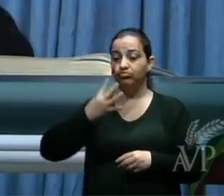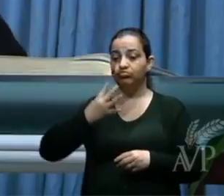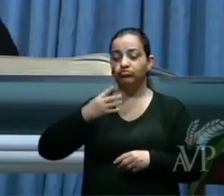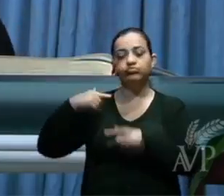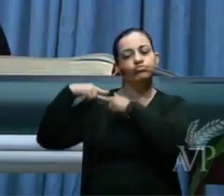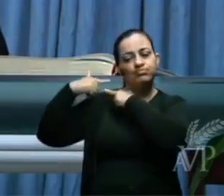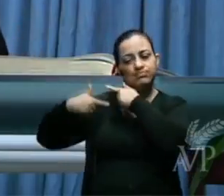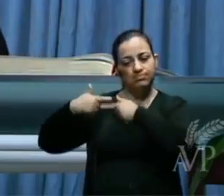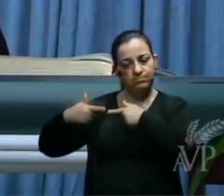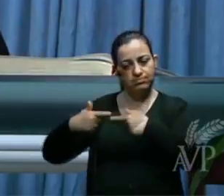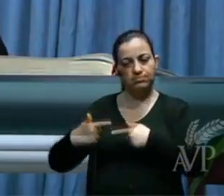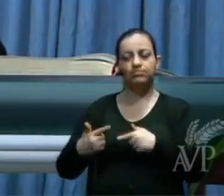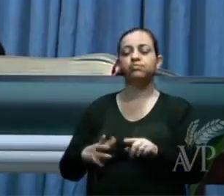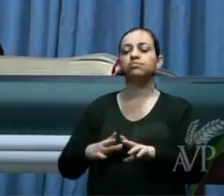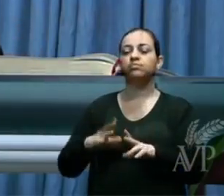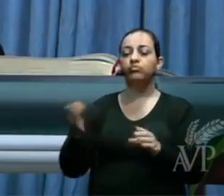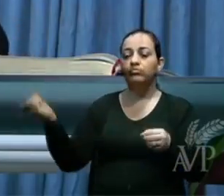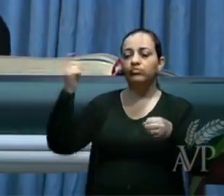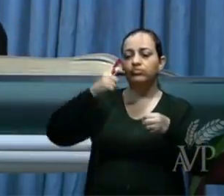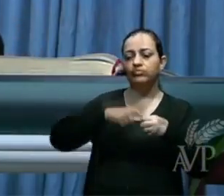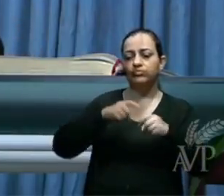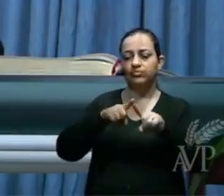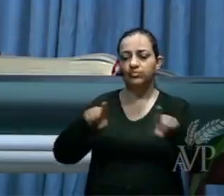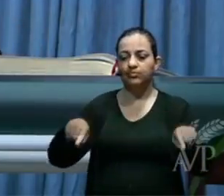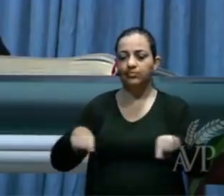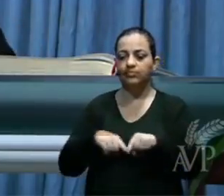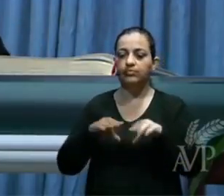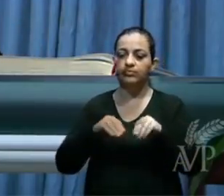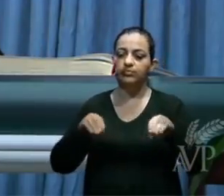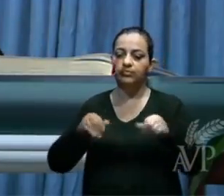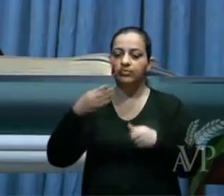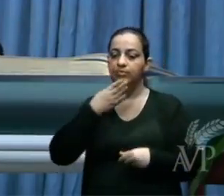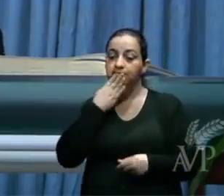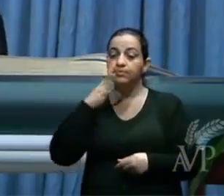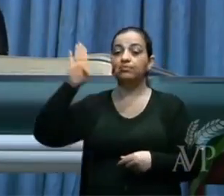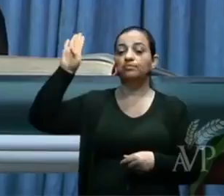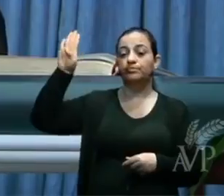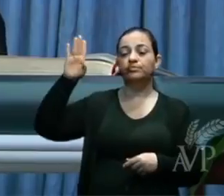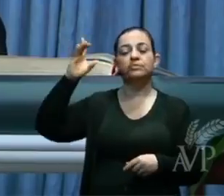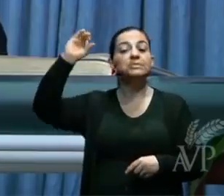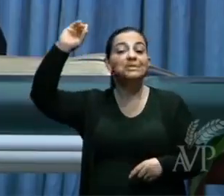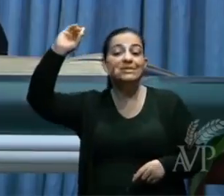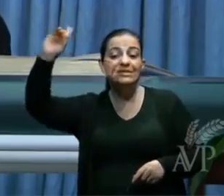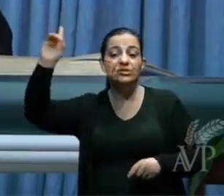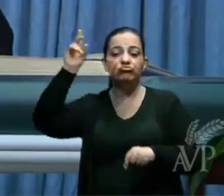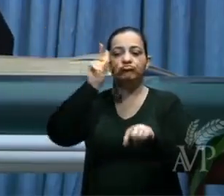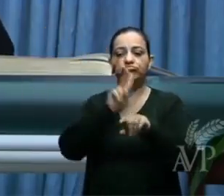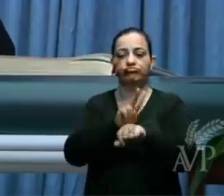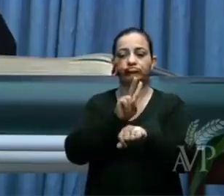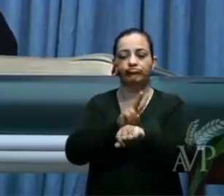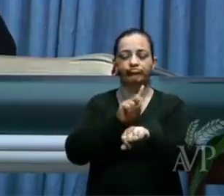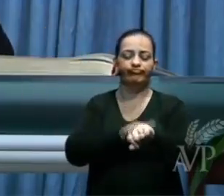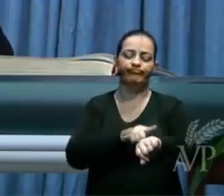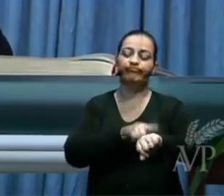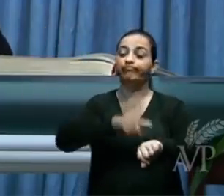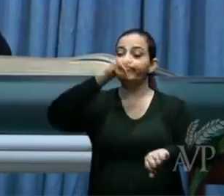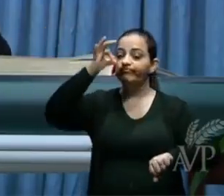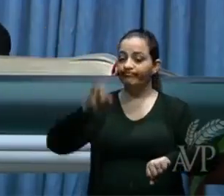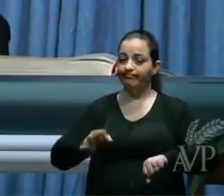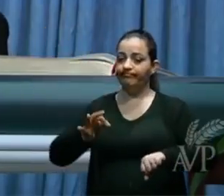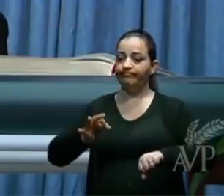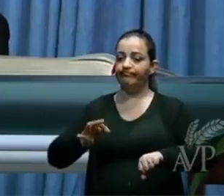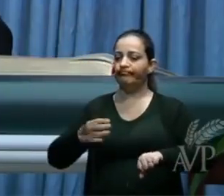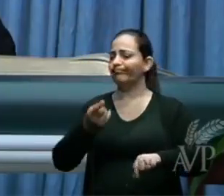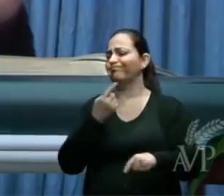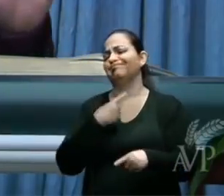voltará pra cá então chegou a hora deus ele cuida do tempo certo não adianta